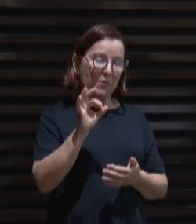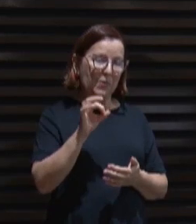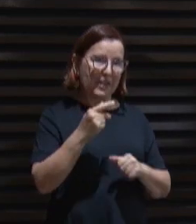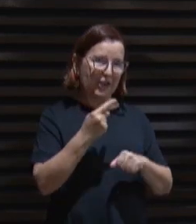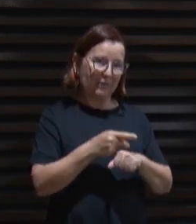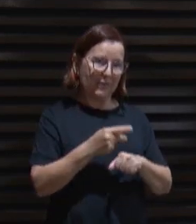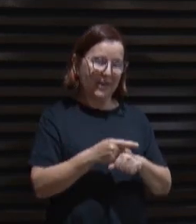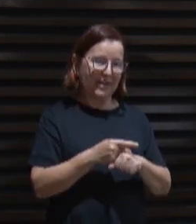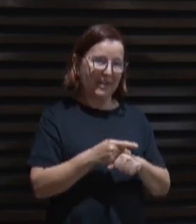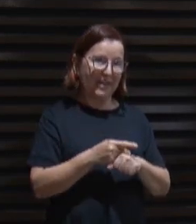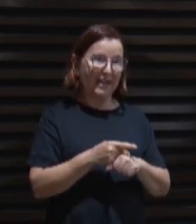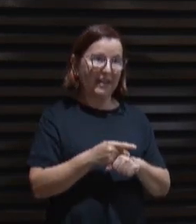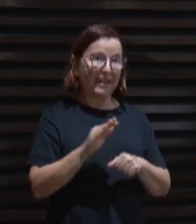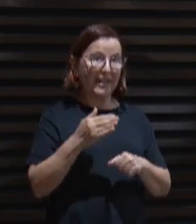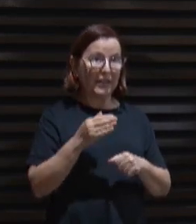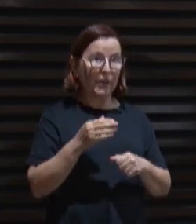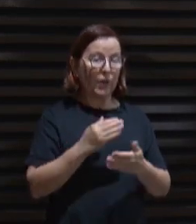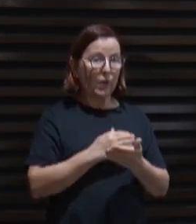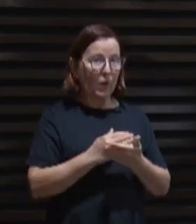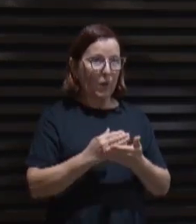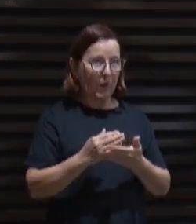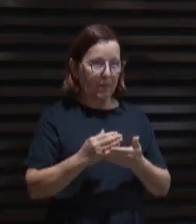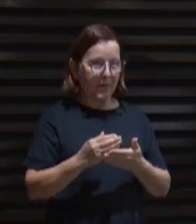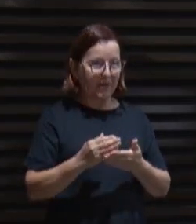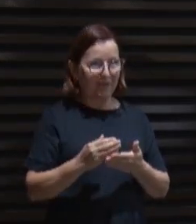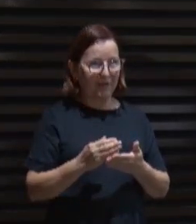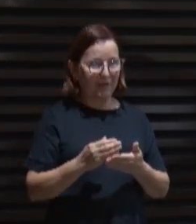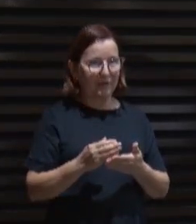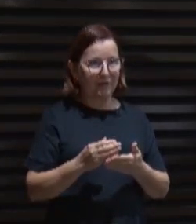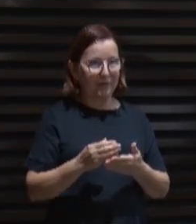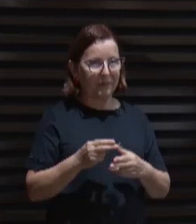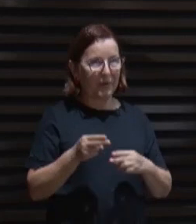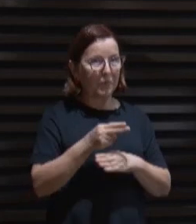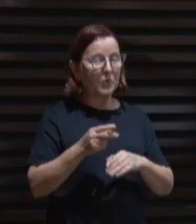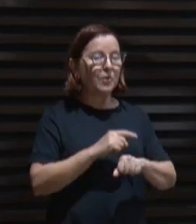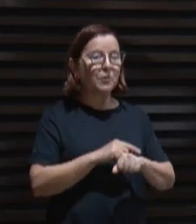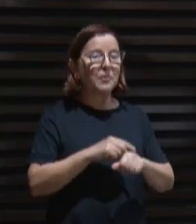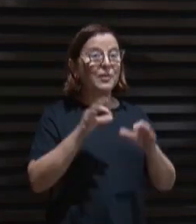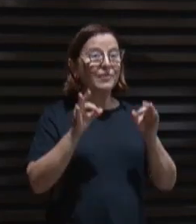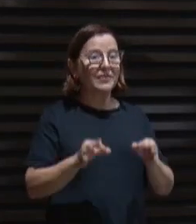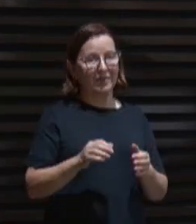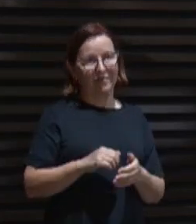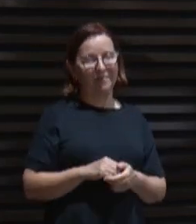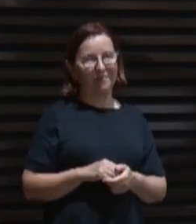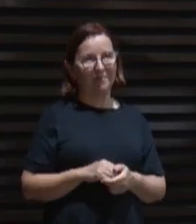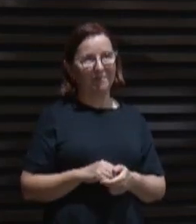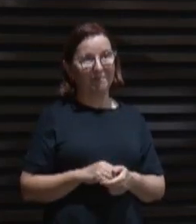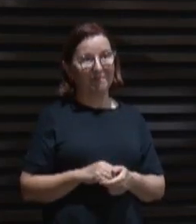o entregar. Então, eu tenho cá com os meus botões que o Luiz está certo.